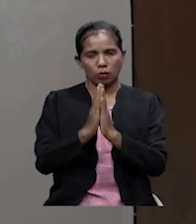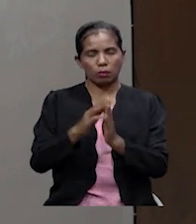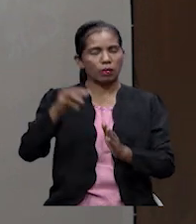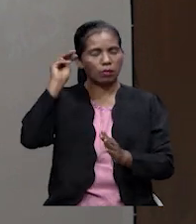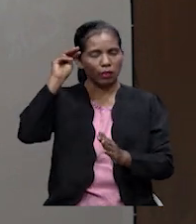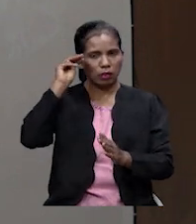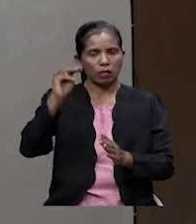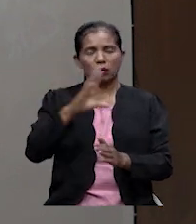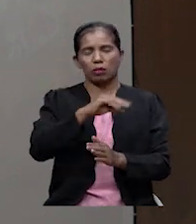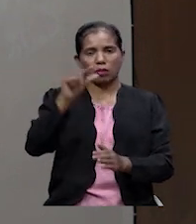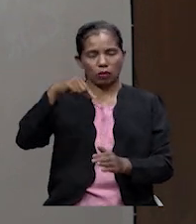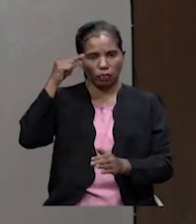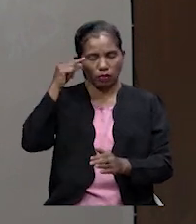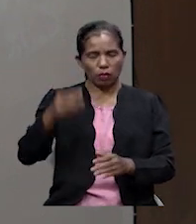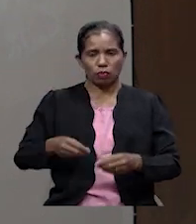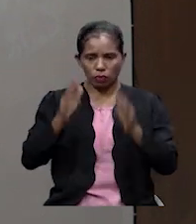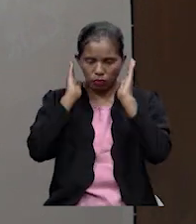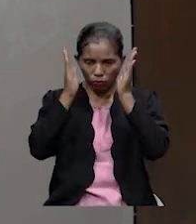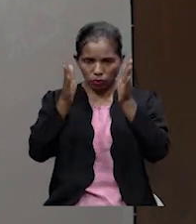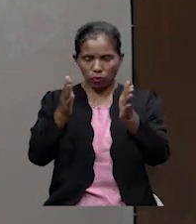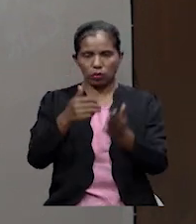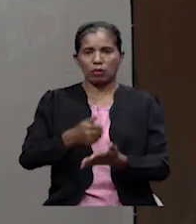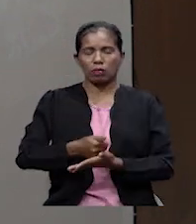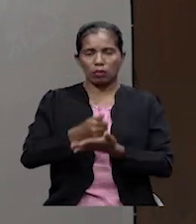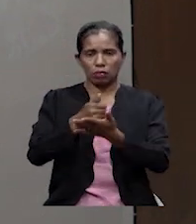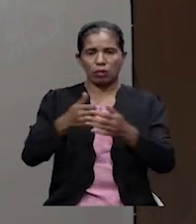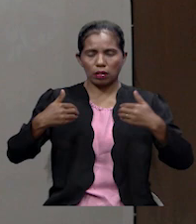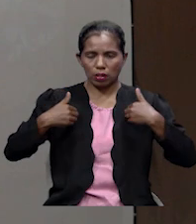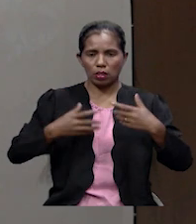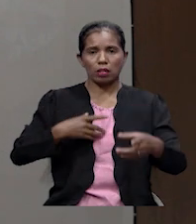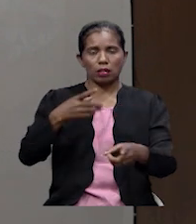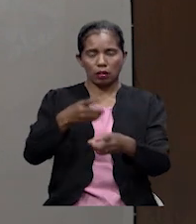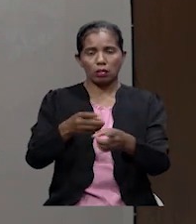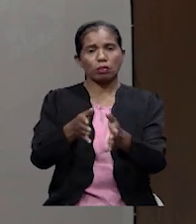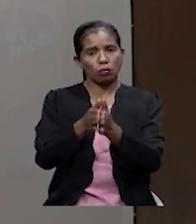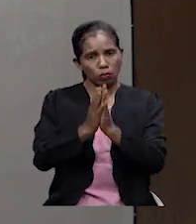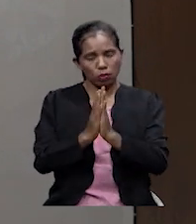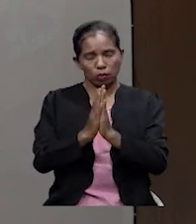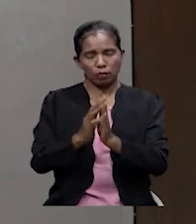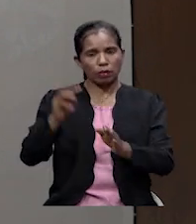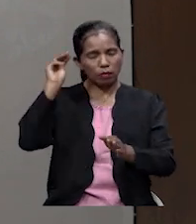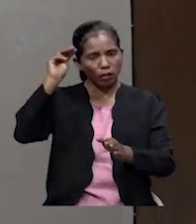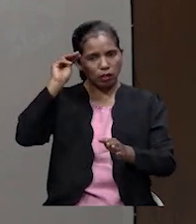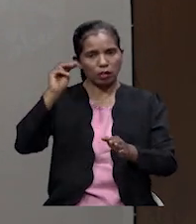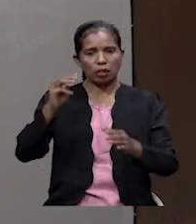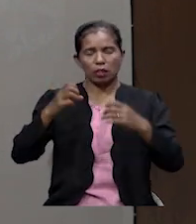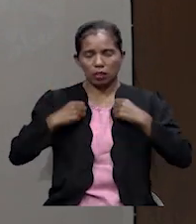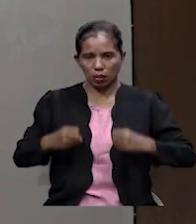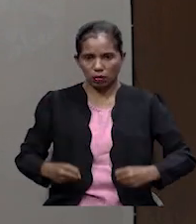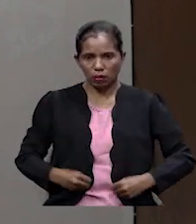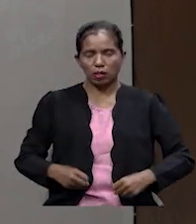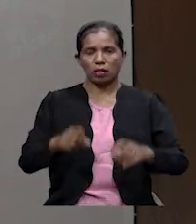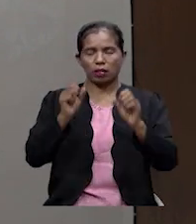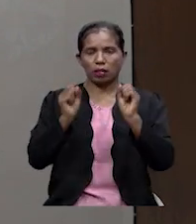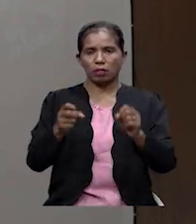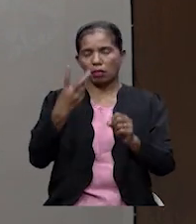ba governo, atu fo atensão e direita husu ba ministro, ministra saúde para